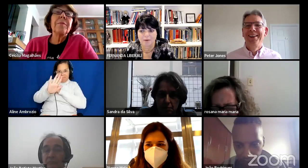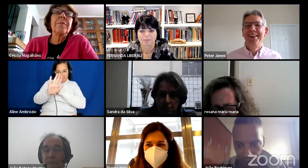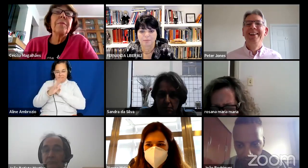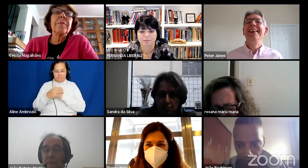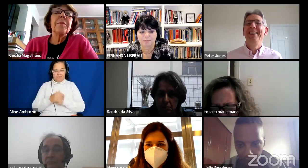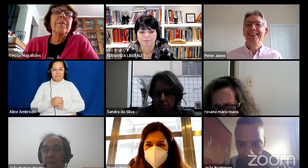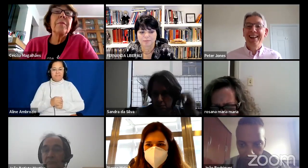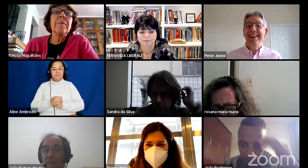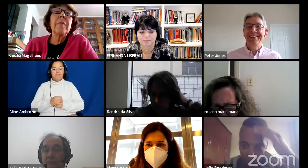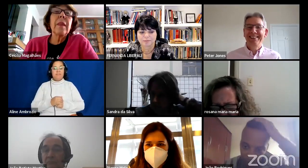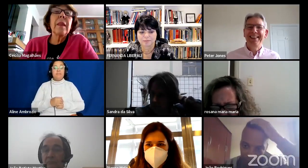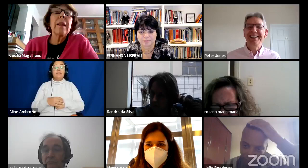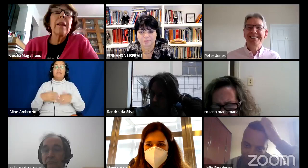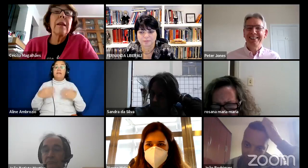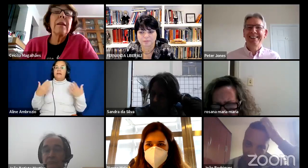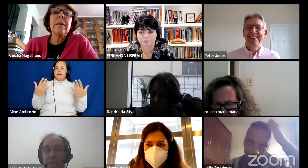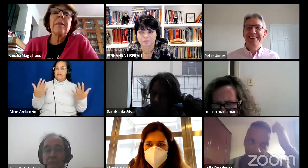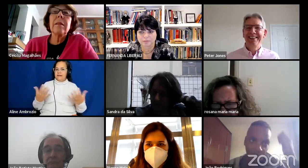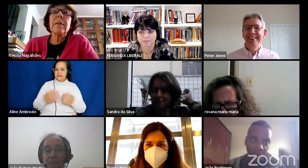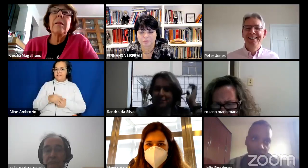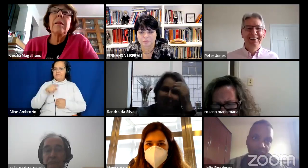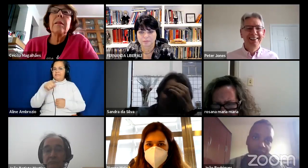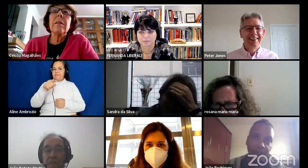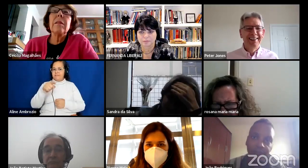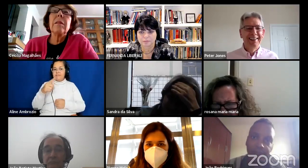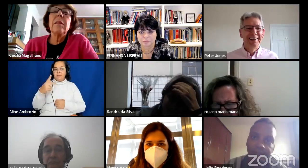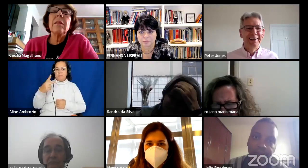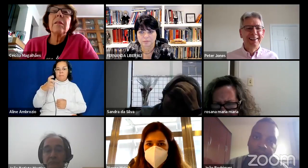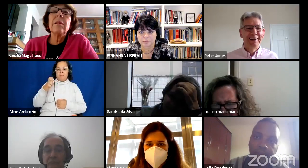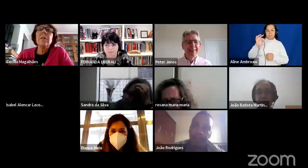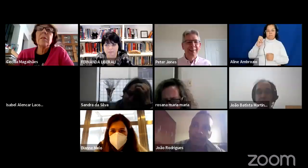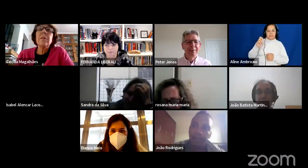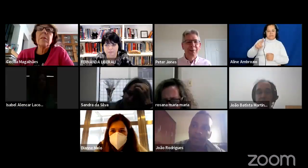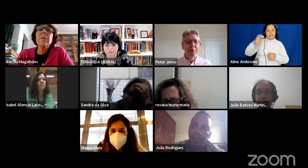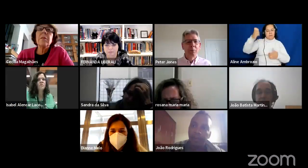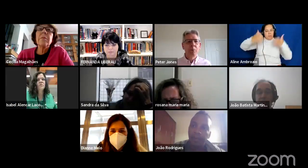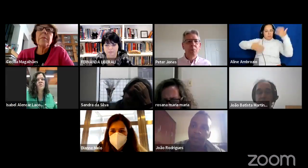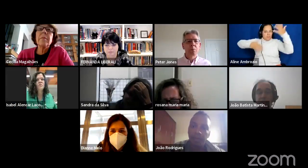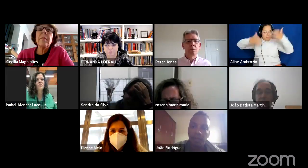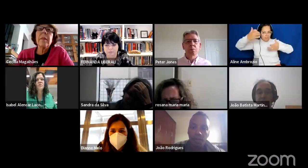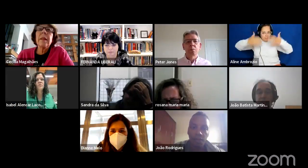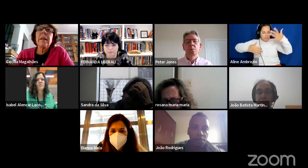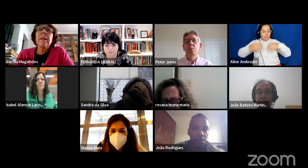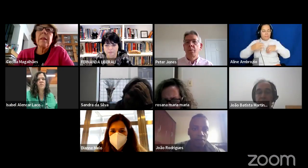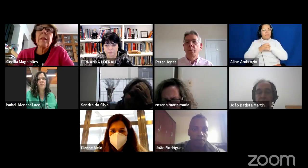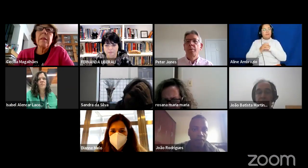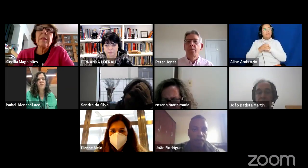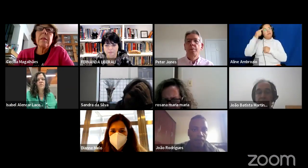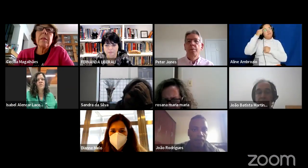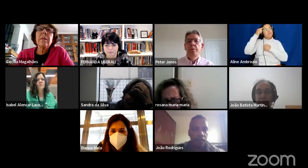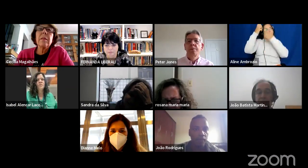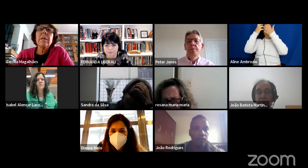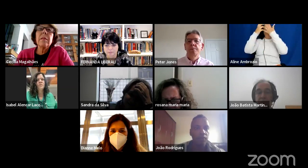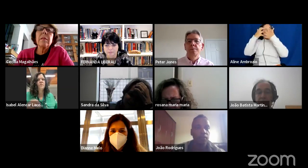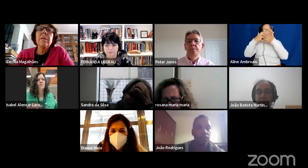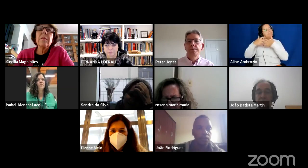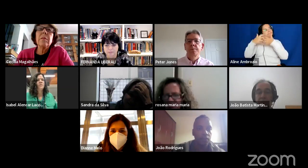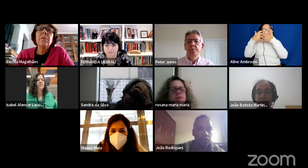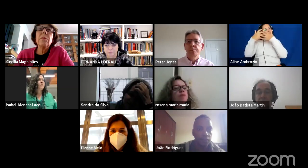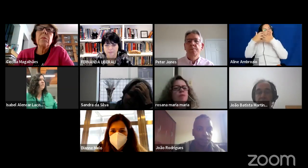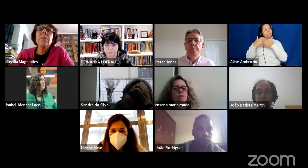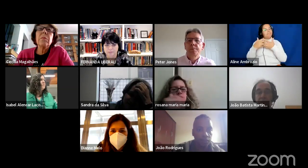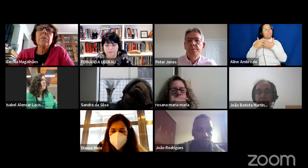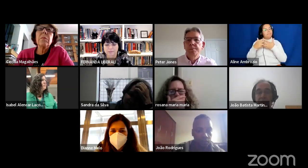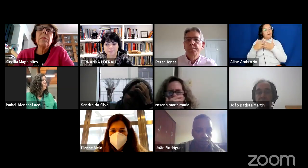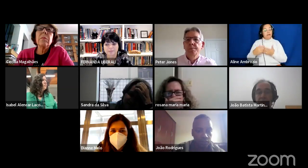Bom, diante da palestra do professor Peter, né? Estava refletindo a respeito do nosso